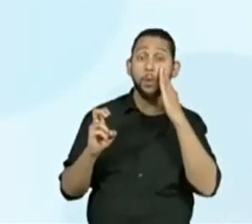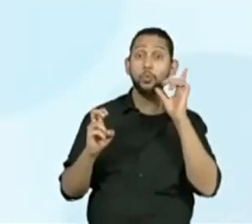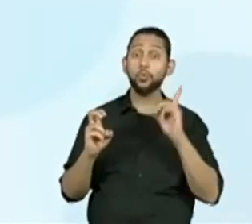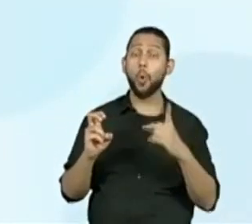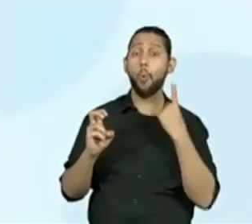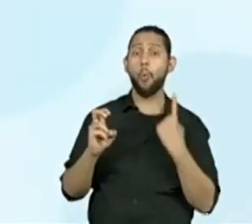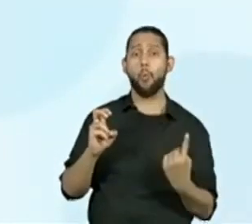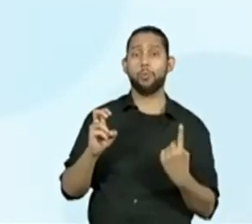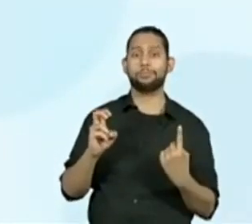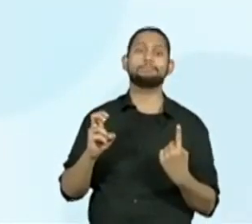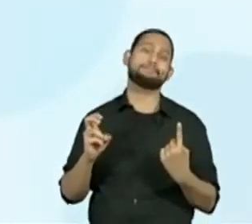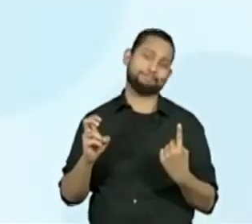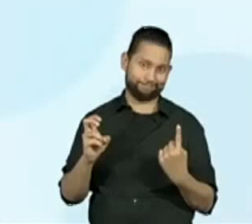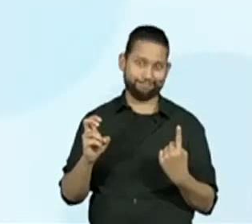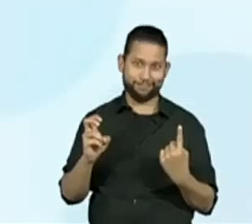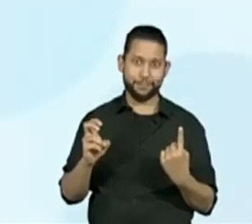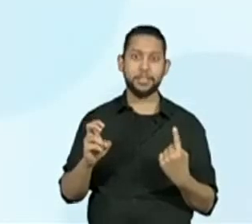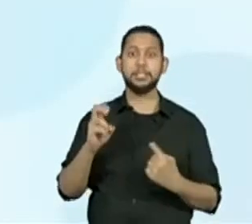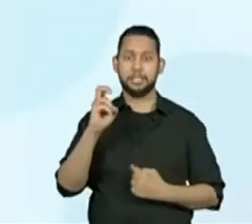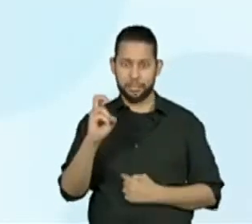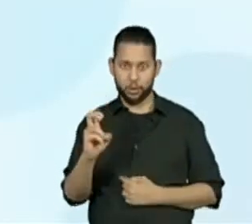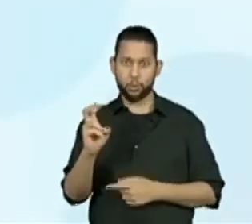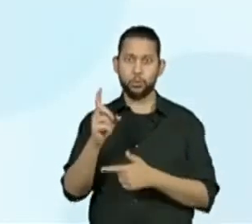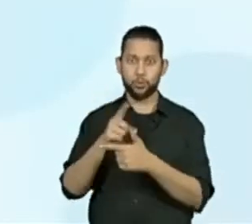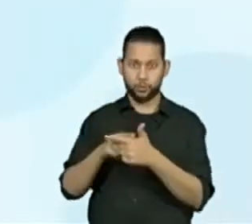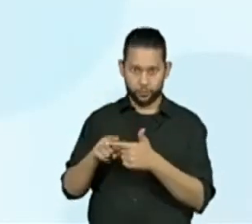dois e 80